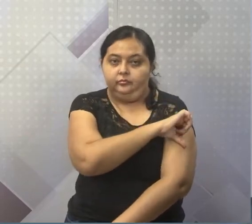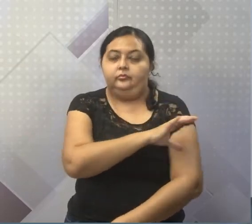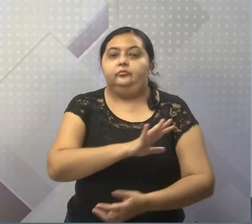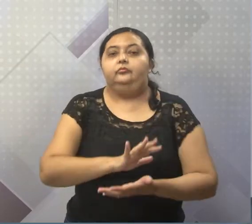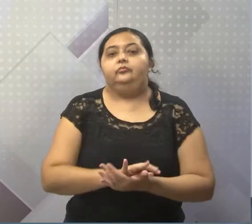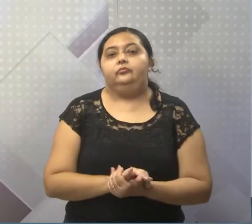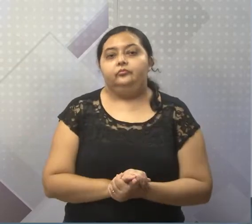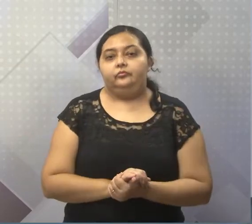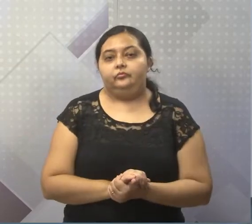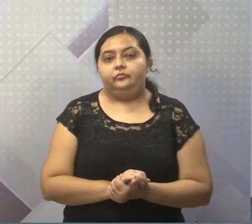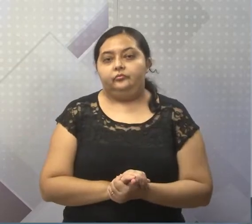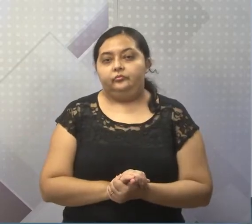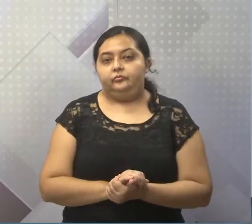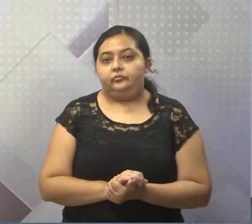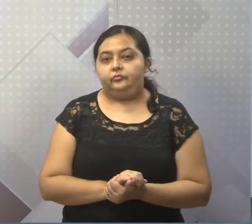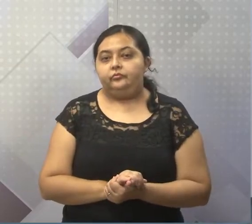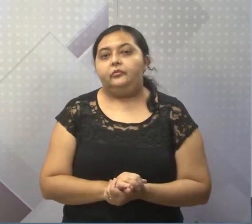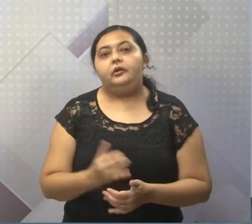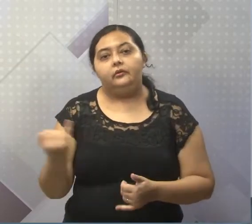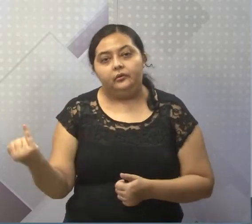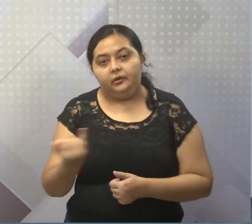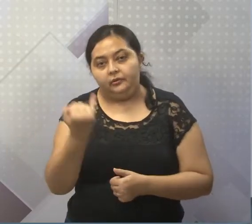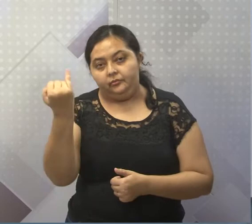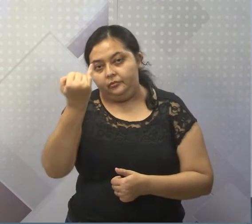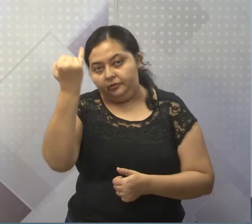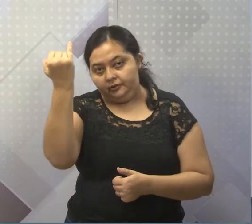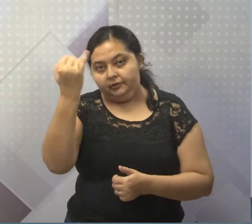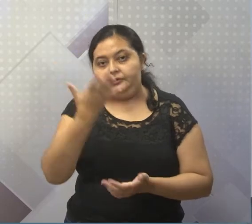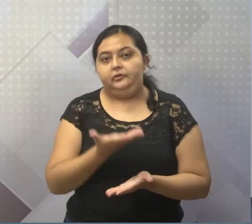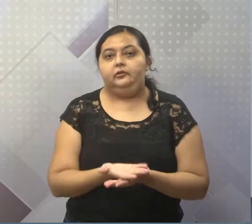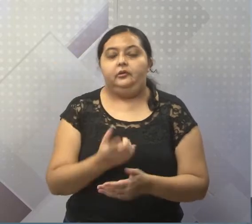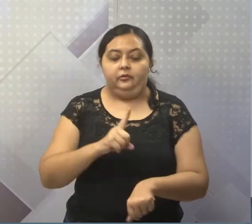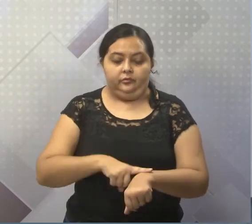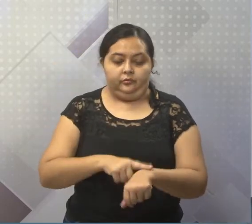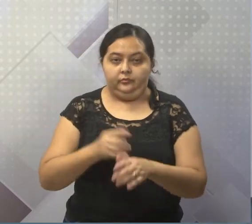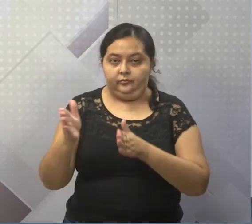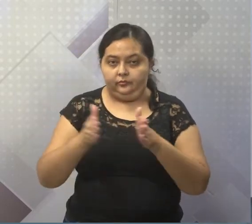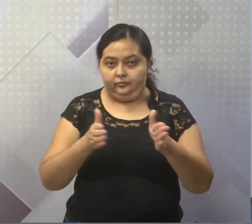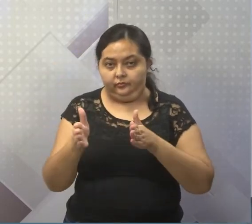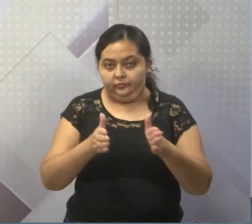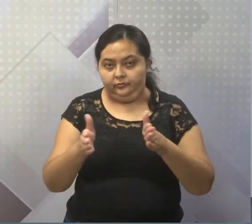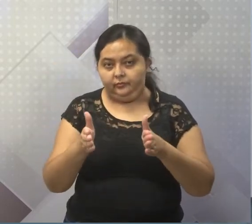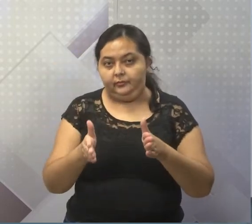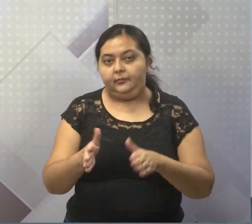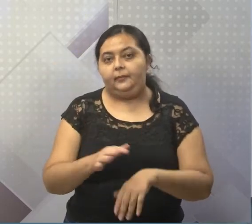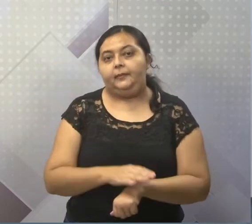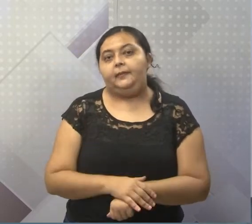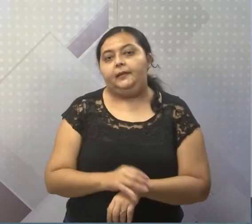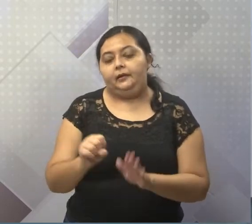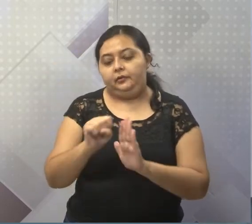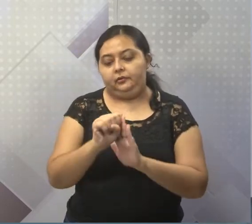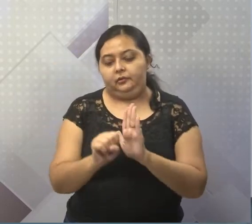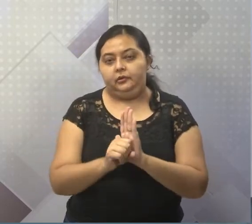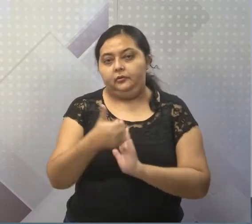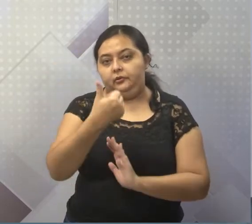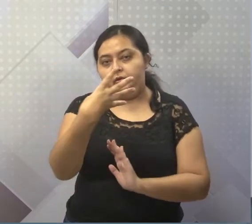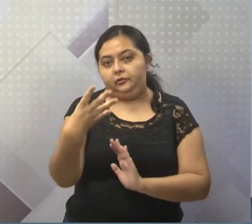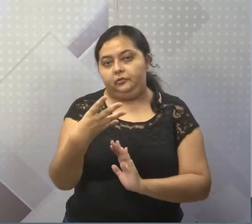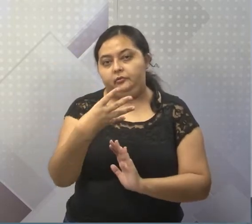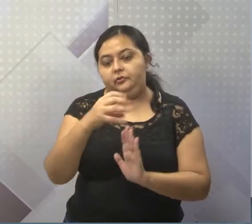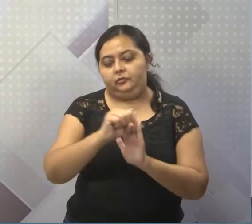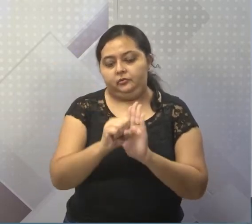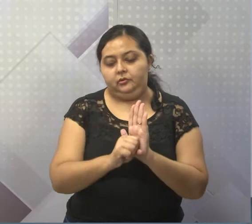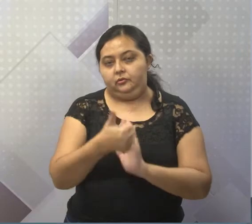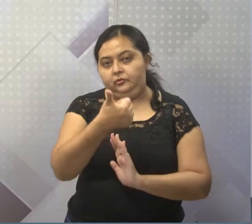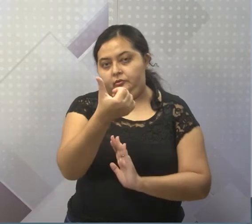nono ano tá então é importante faz parte do processo cronológico nesse período a gente tá Entra no século 14 e o